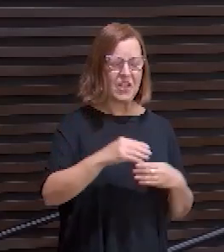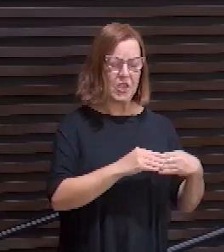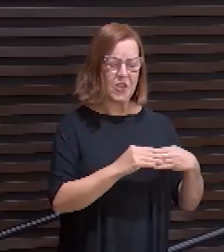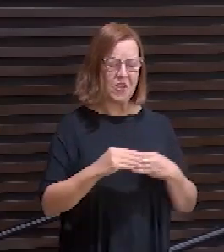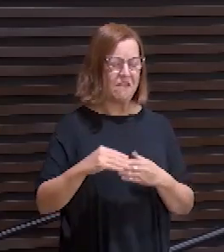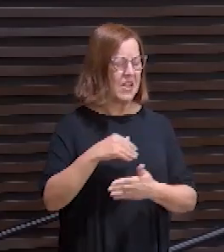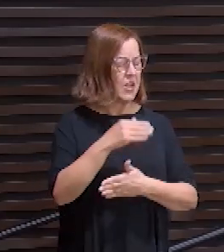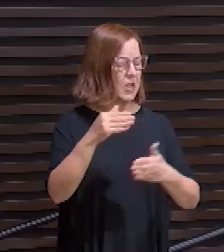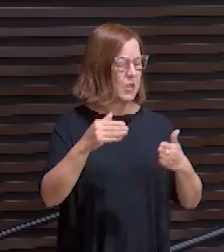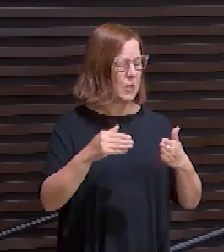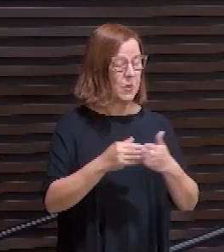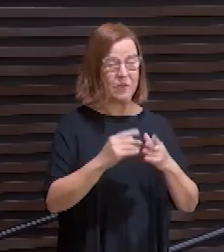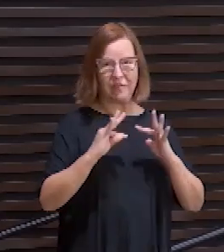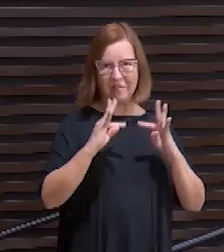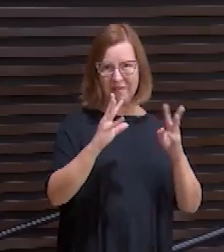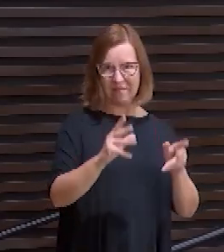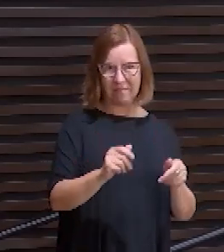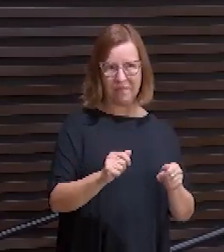e todos.